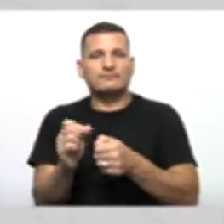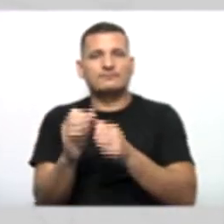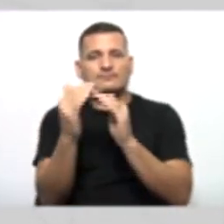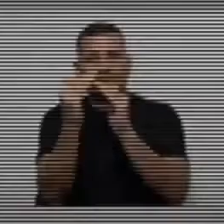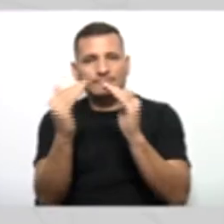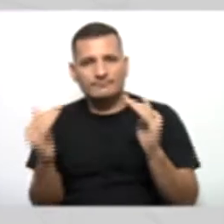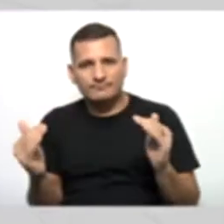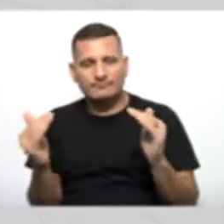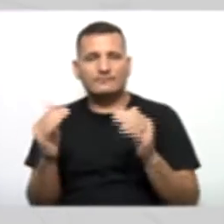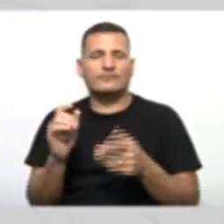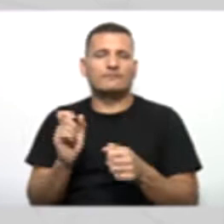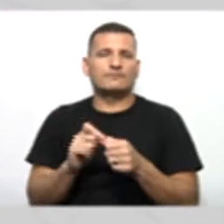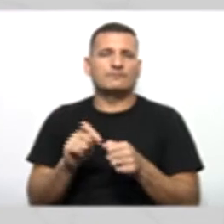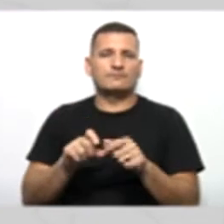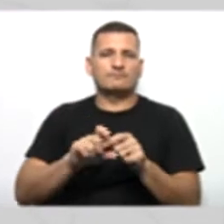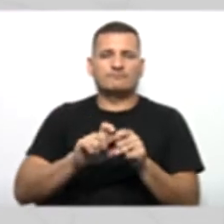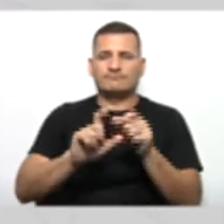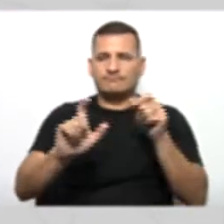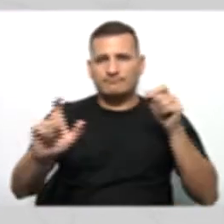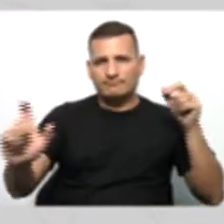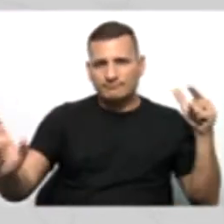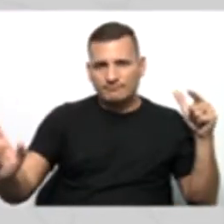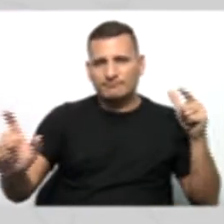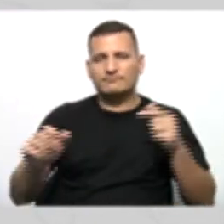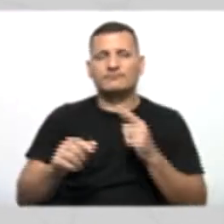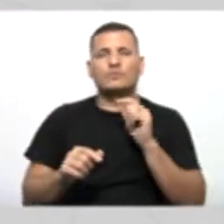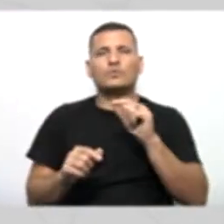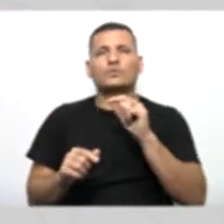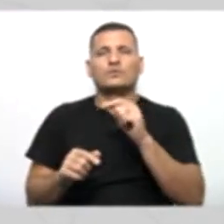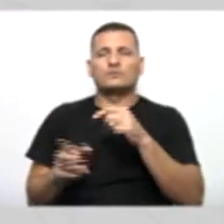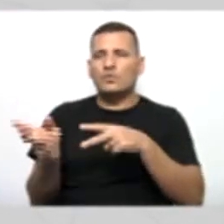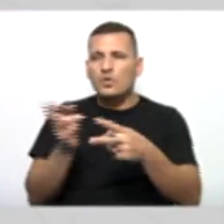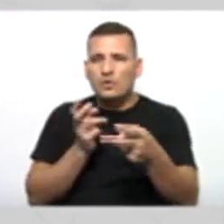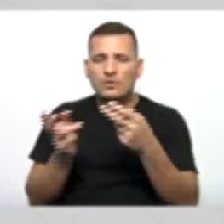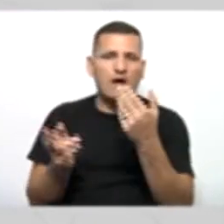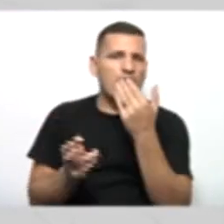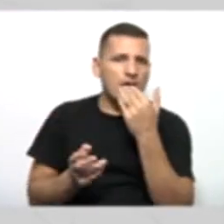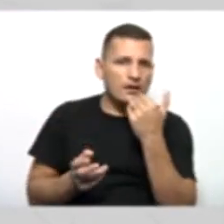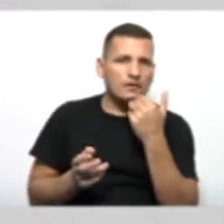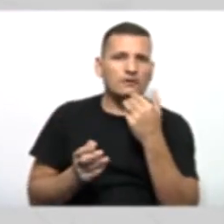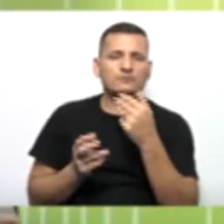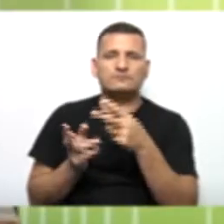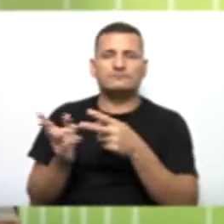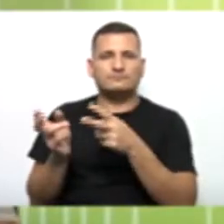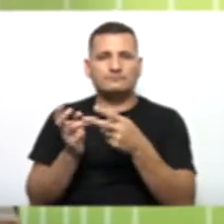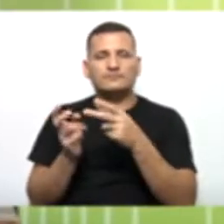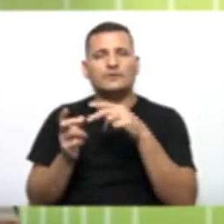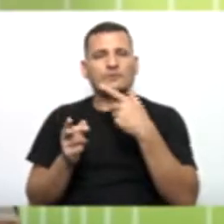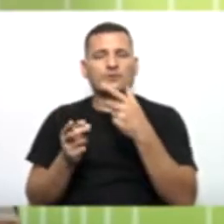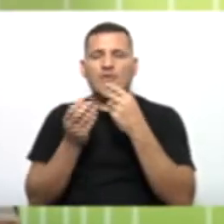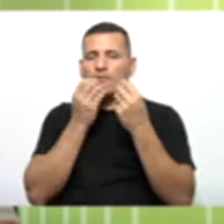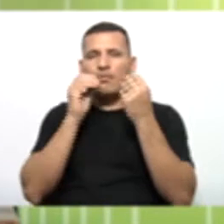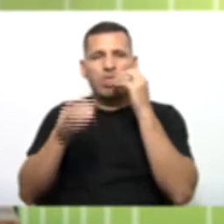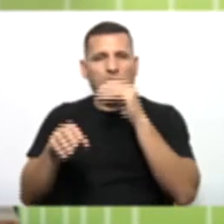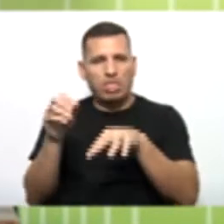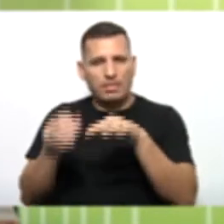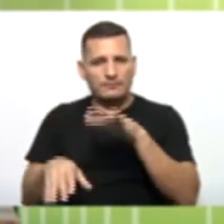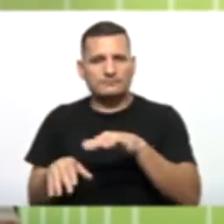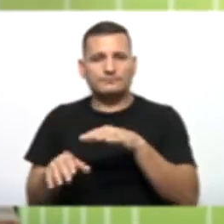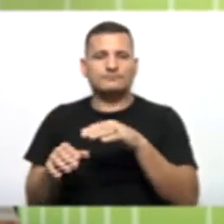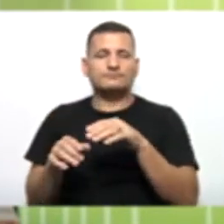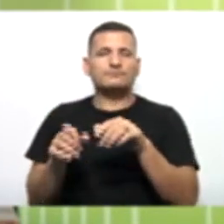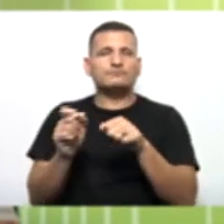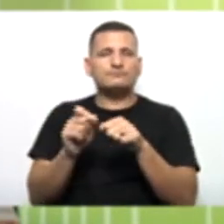fazer caçadas, vão consumir alimentos e vão descartar os restos dos alimentos, vão fazer algumas